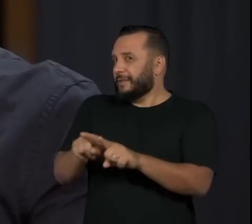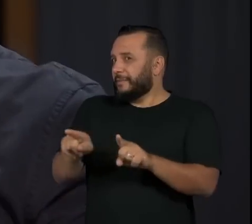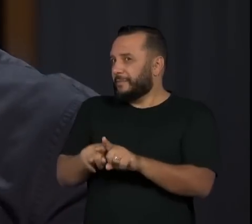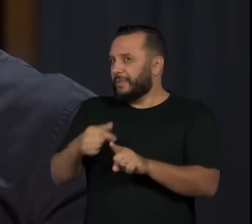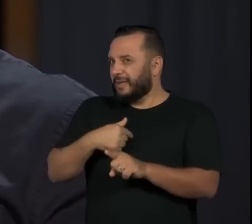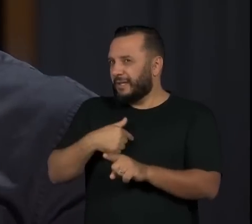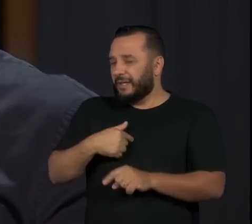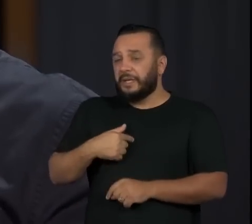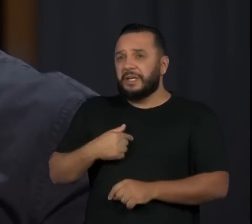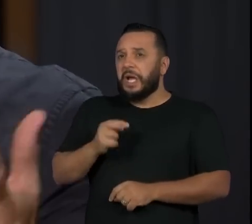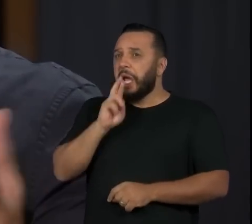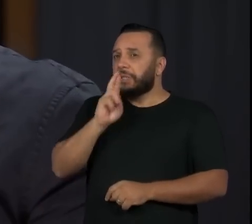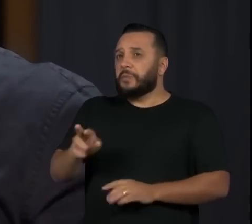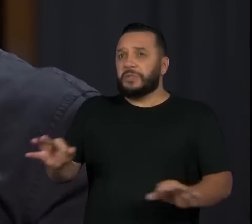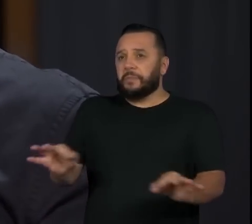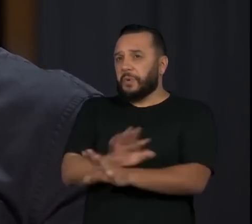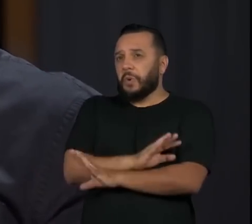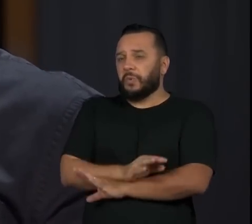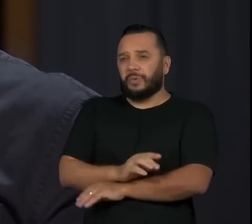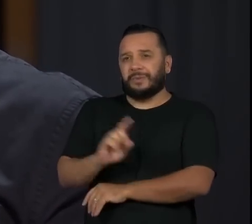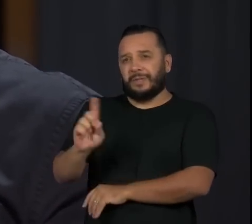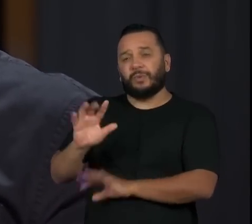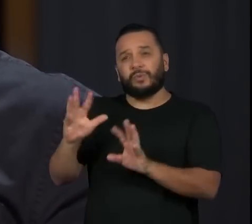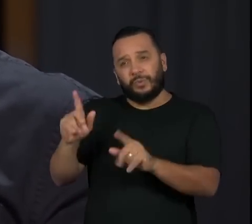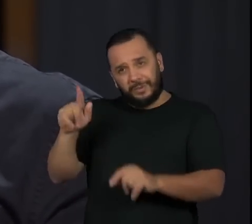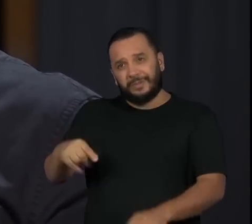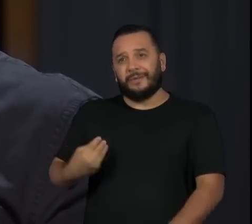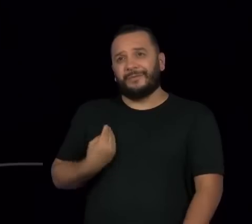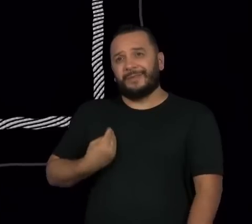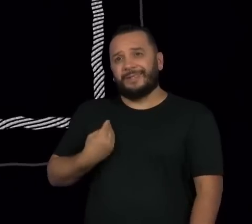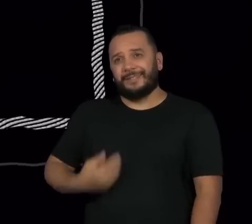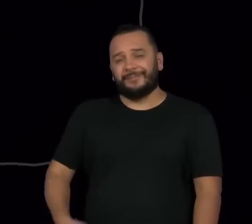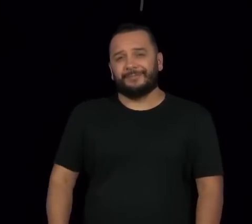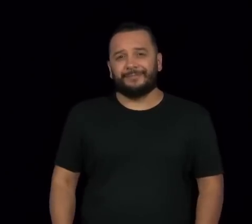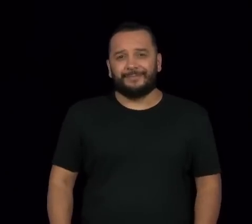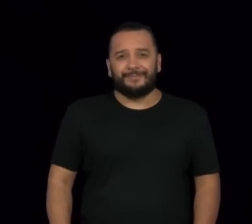não dar uma resposta. Tudo isso é vida.